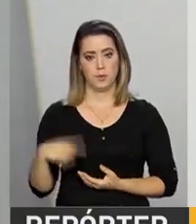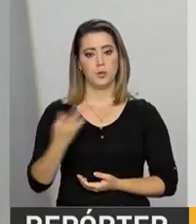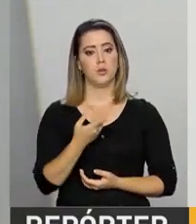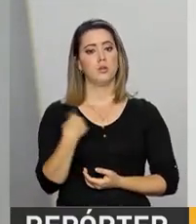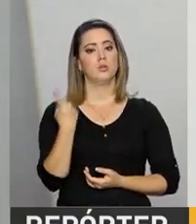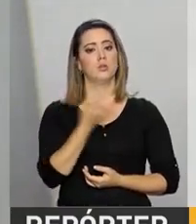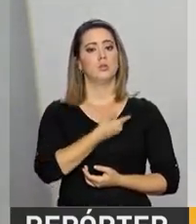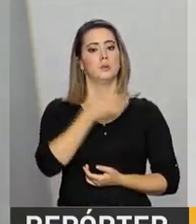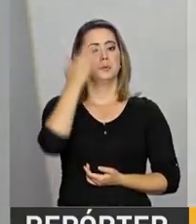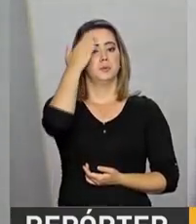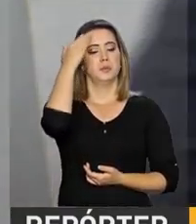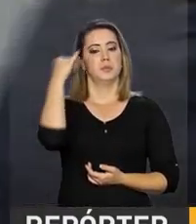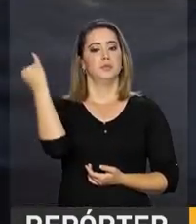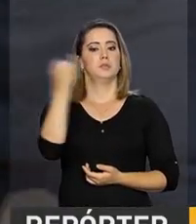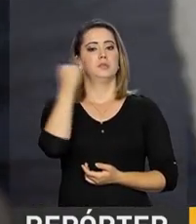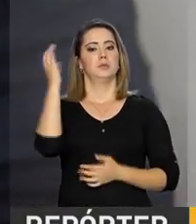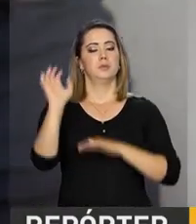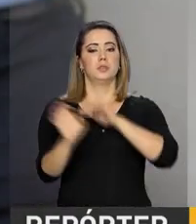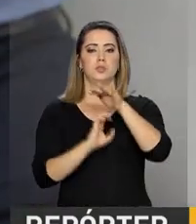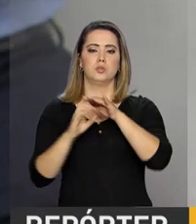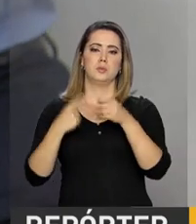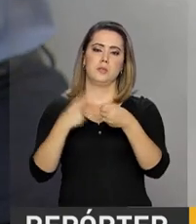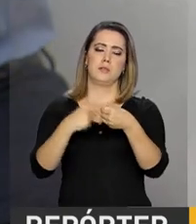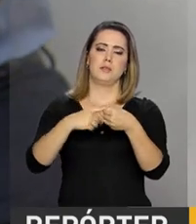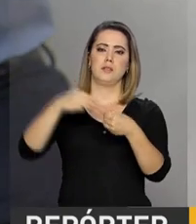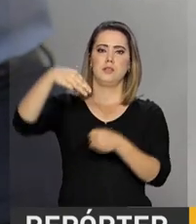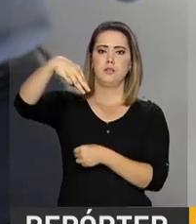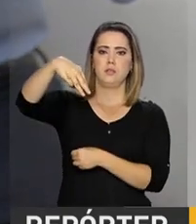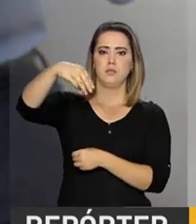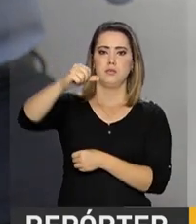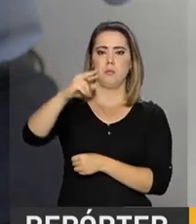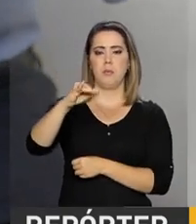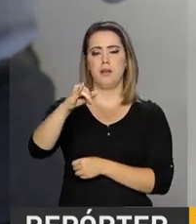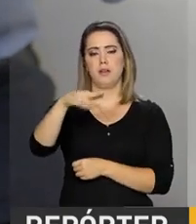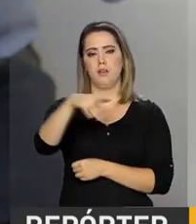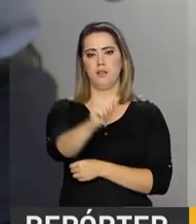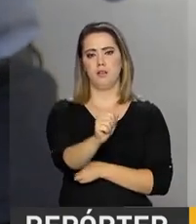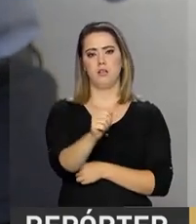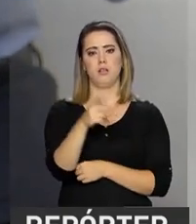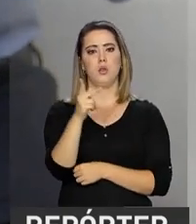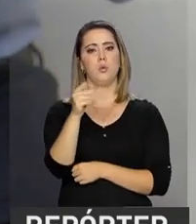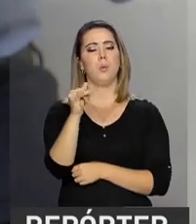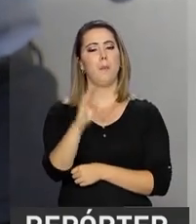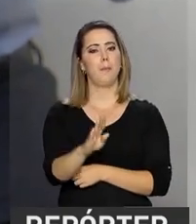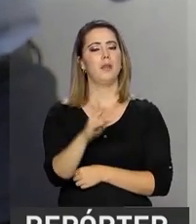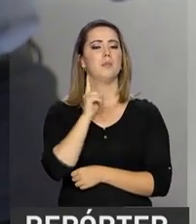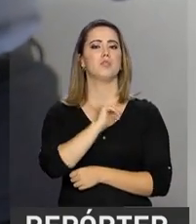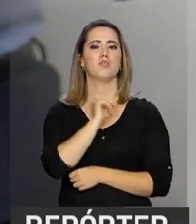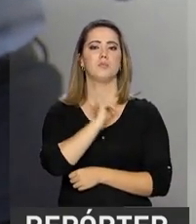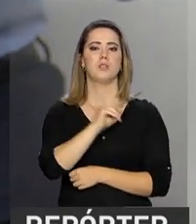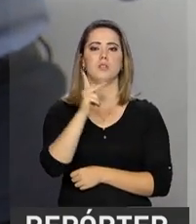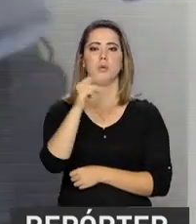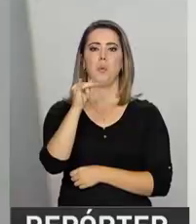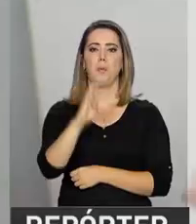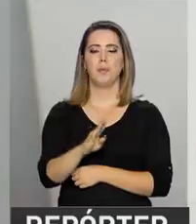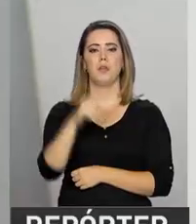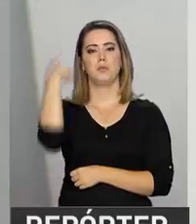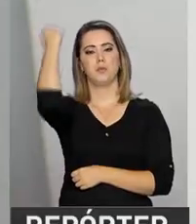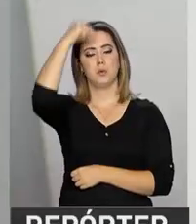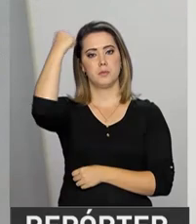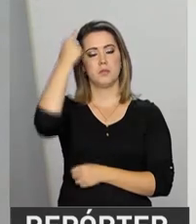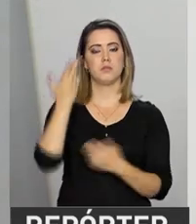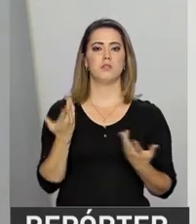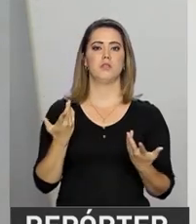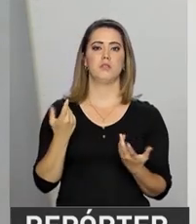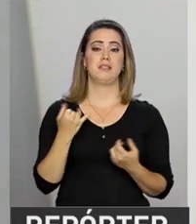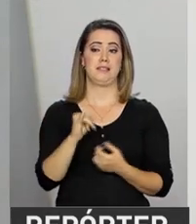da empresa na cidade mariana no pib do estado de minas gerais no pib do espírito santo o não retorno